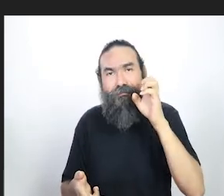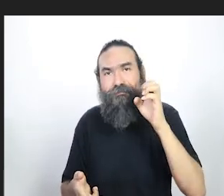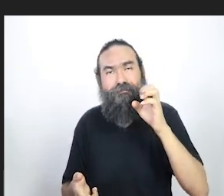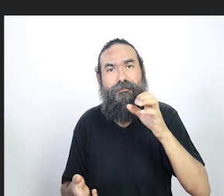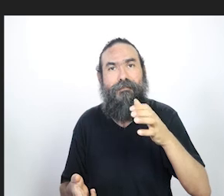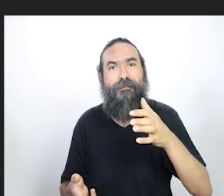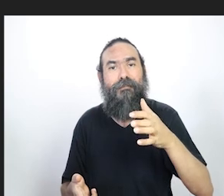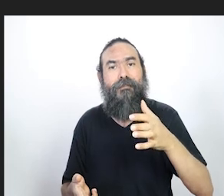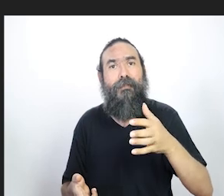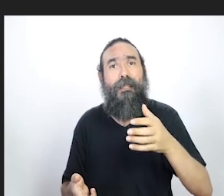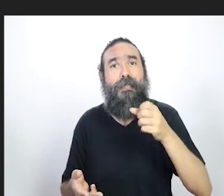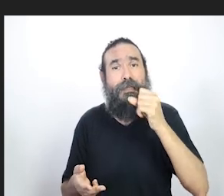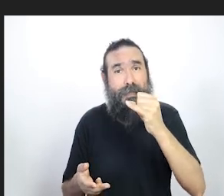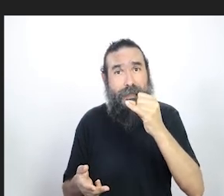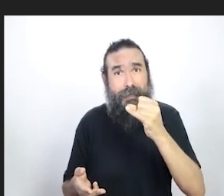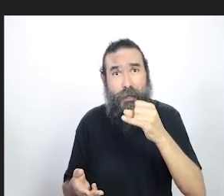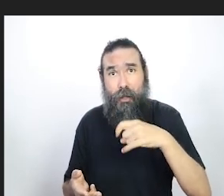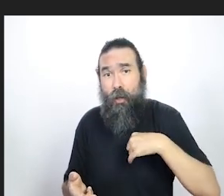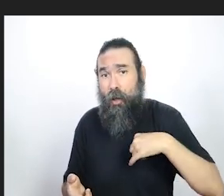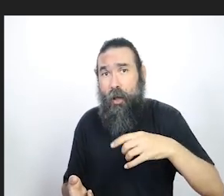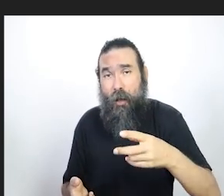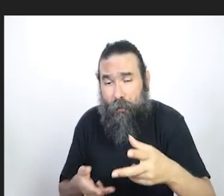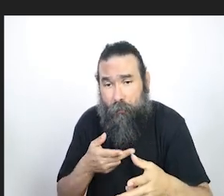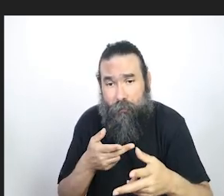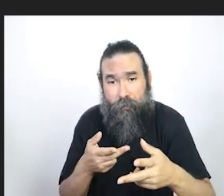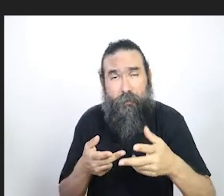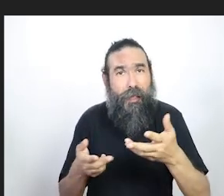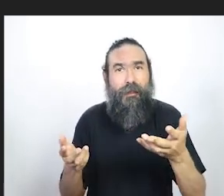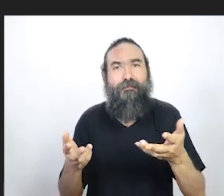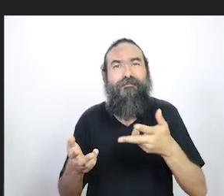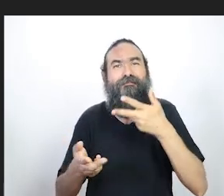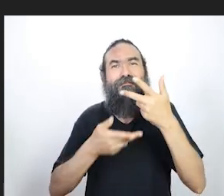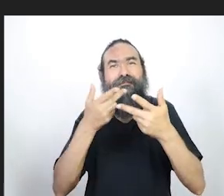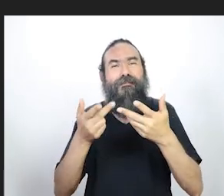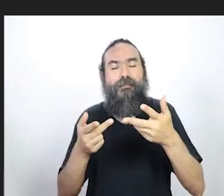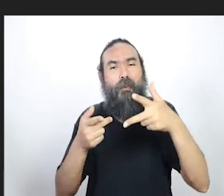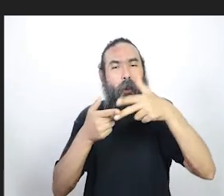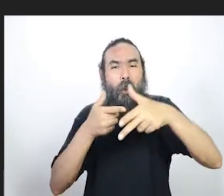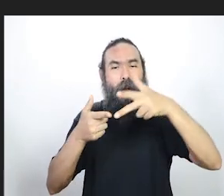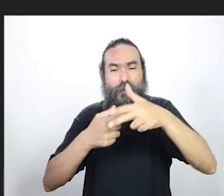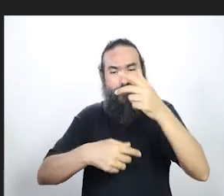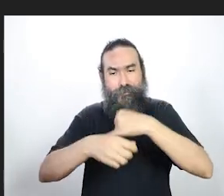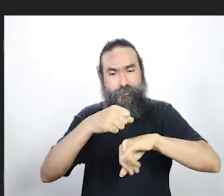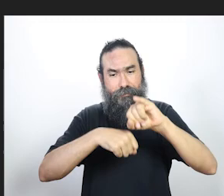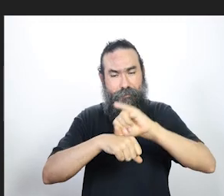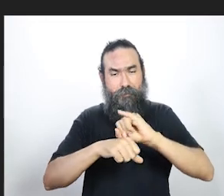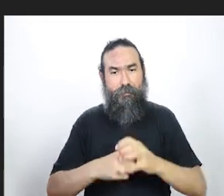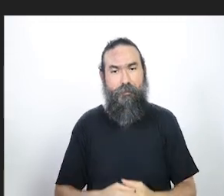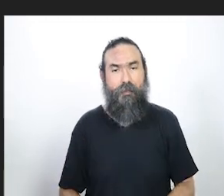estão ouvindo bem. Se estiver ouvindo bem, tudo bem, pode falar.